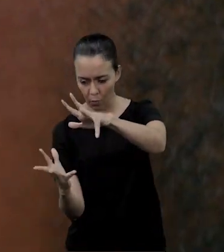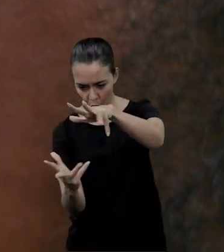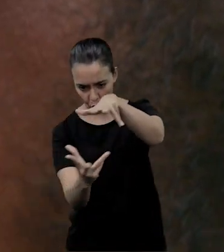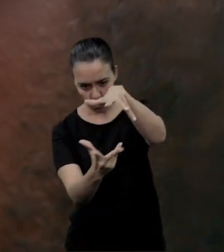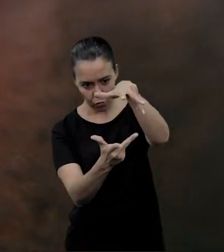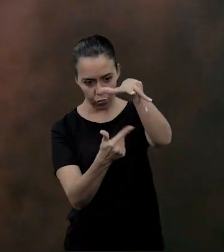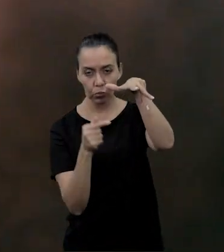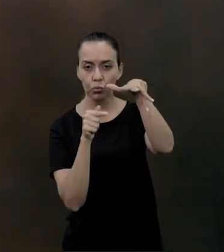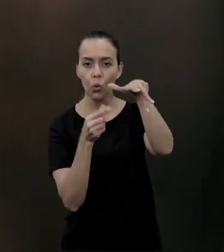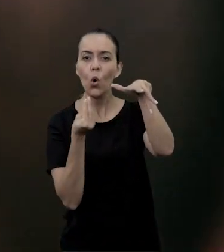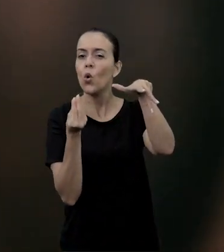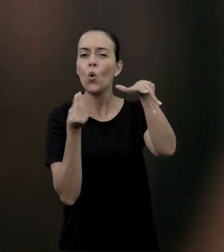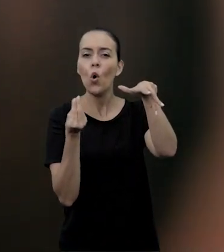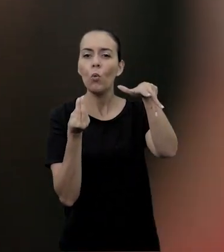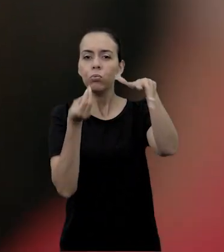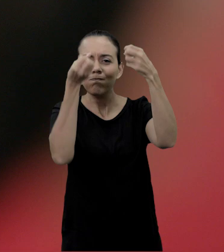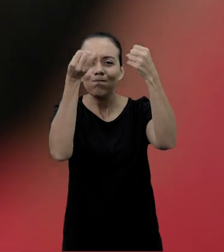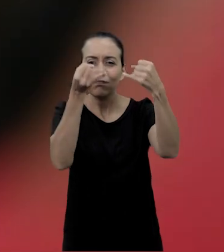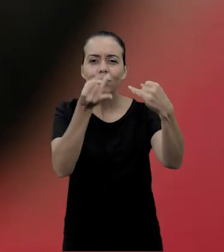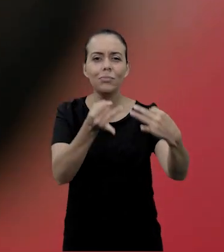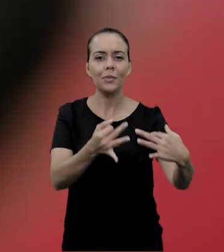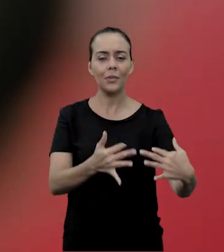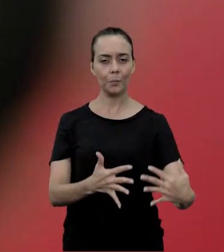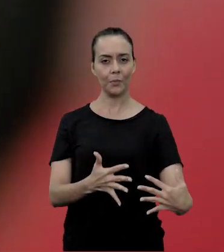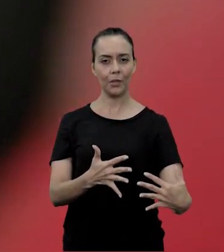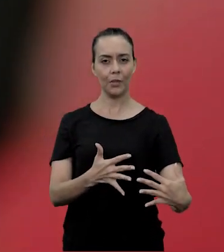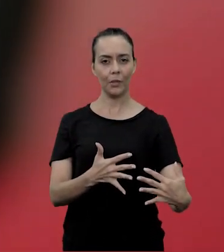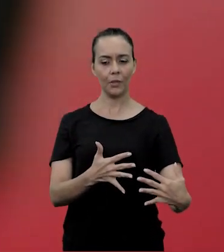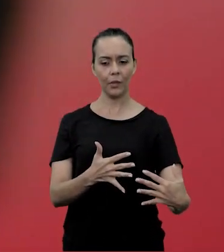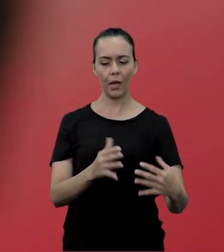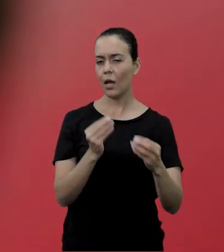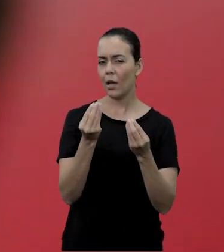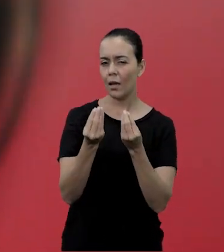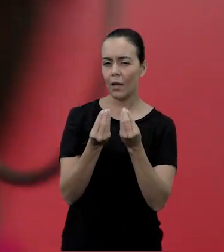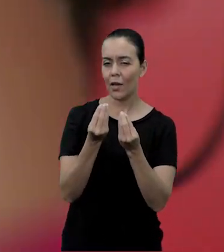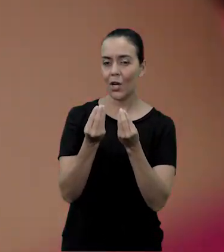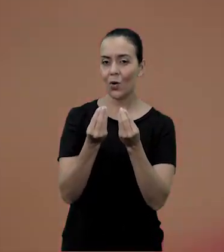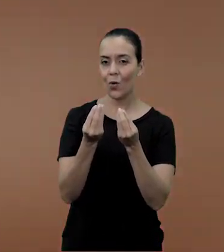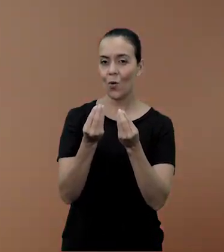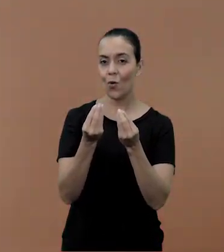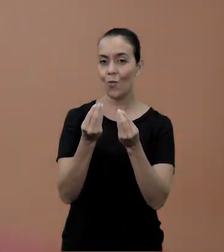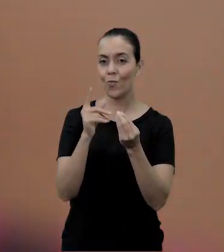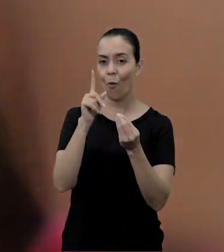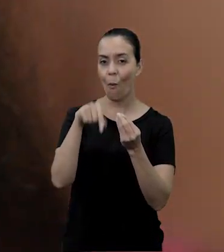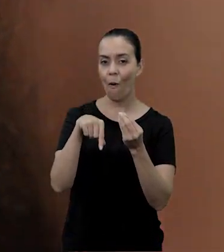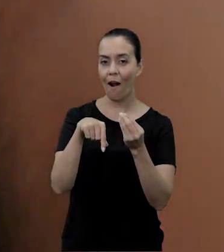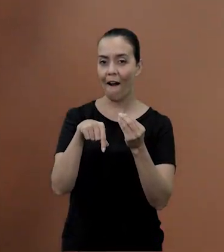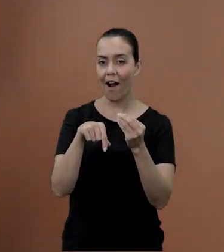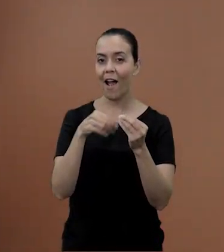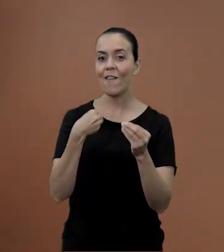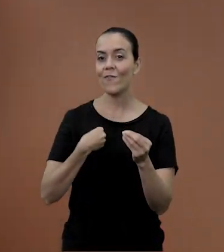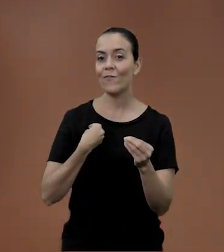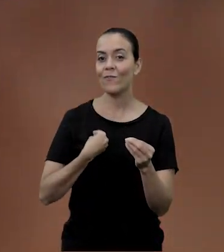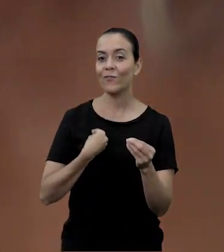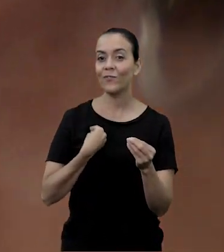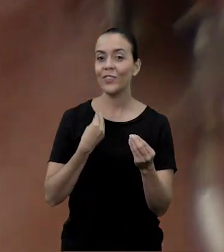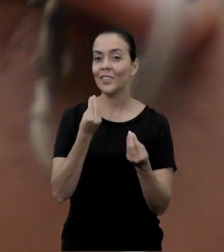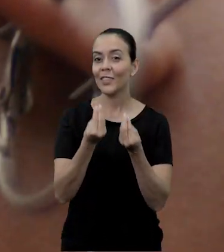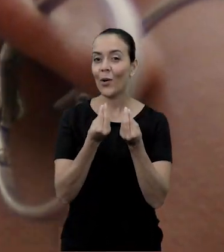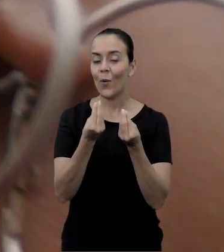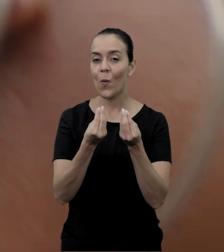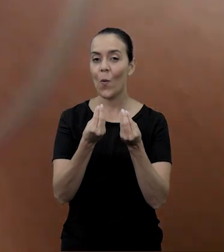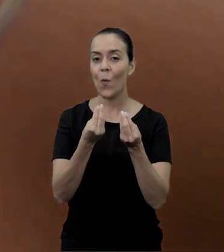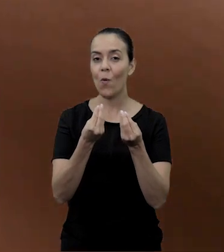é. E nos dizer como o mundo é, explicando a estrutura da realidade, o funcionamento